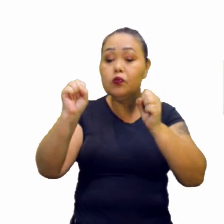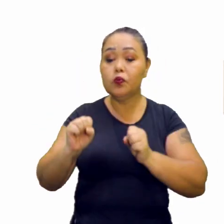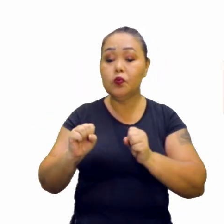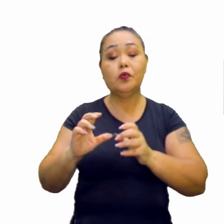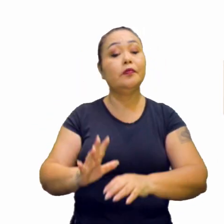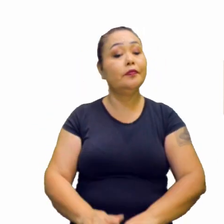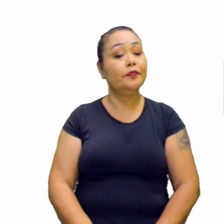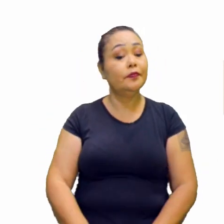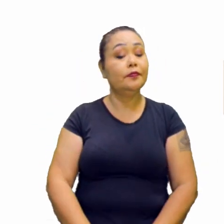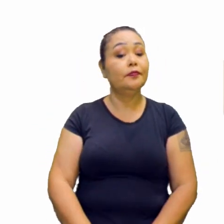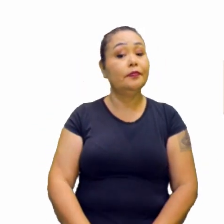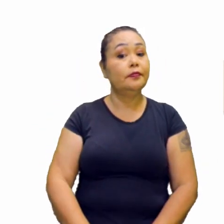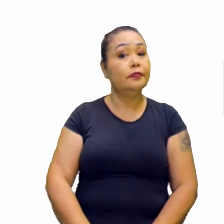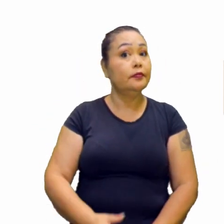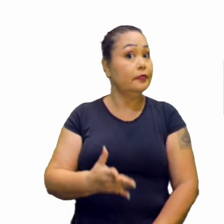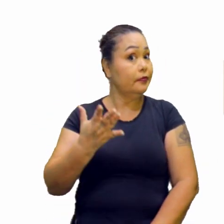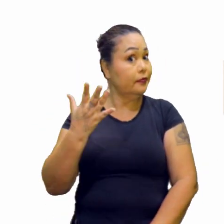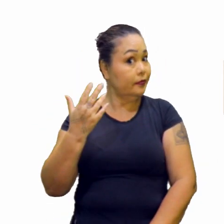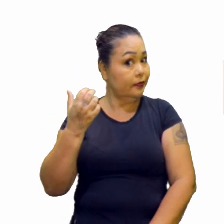Vamos lá.